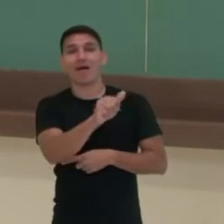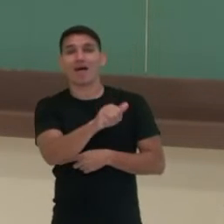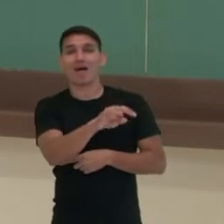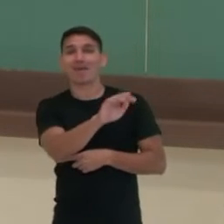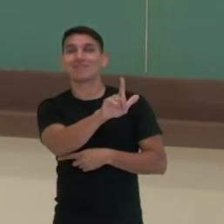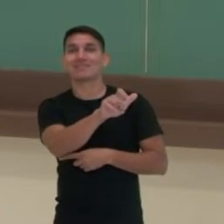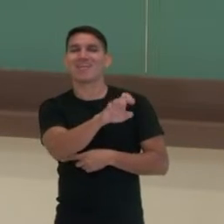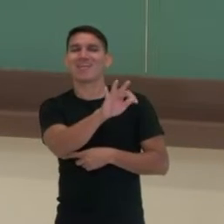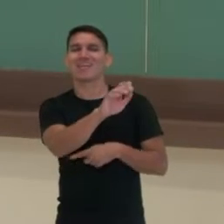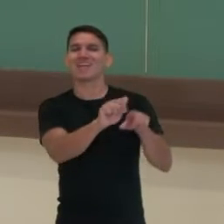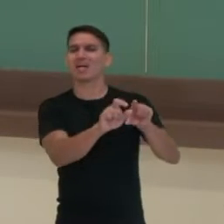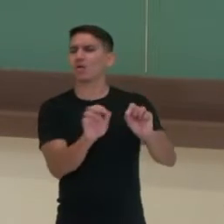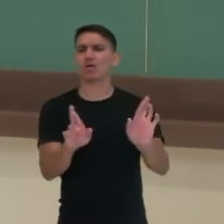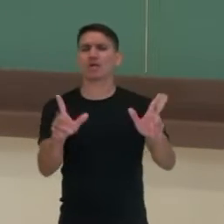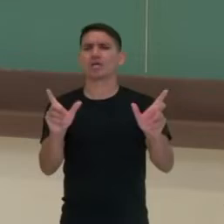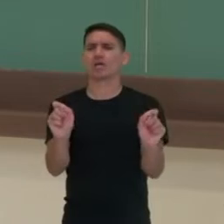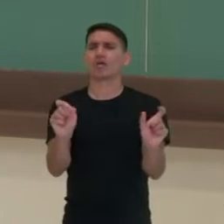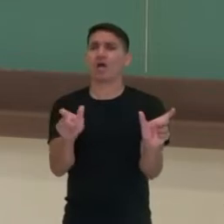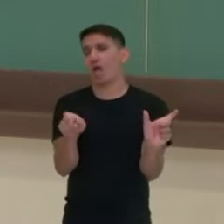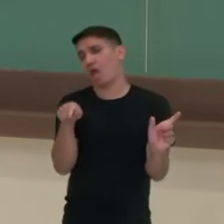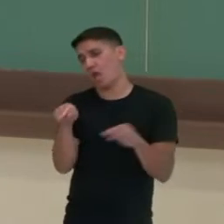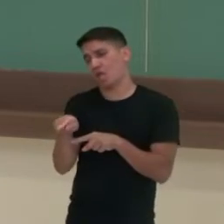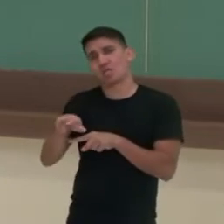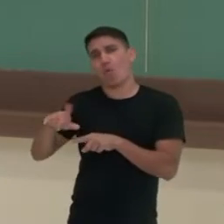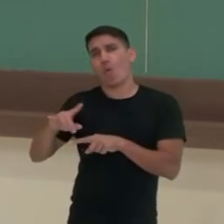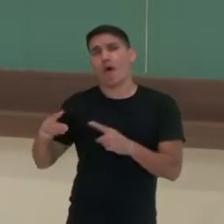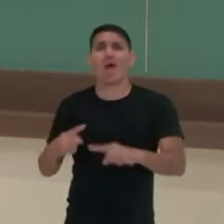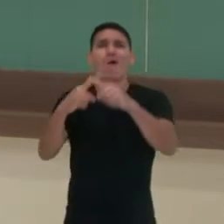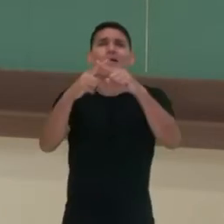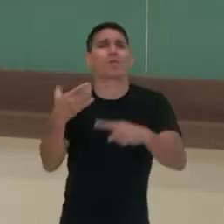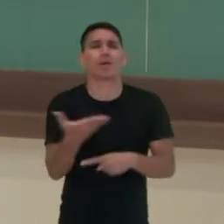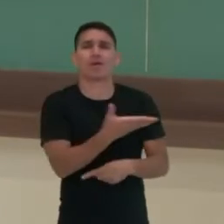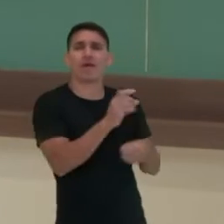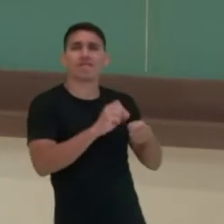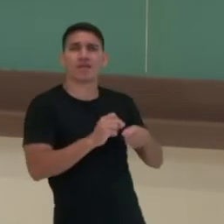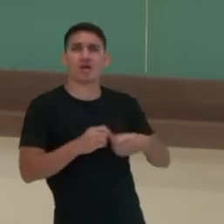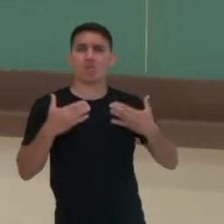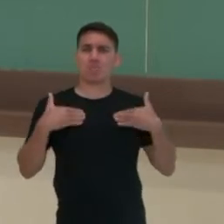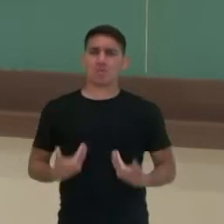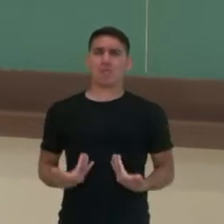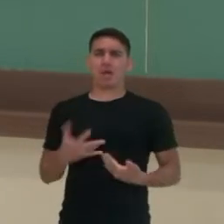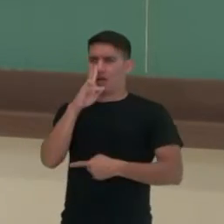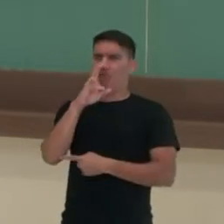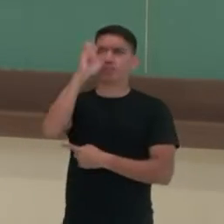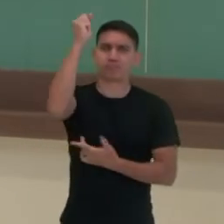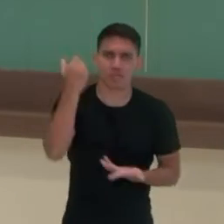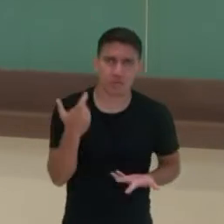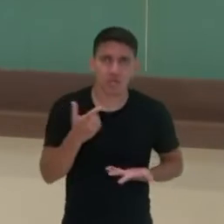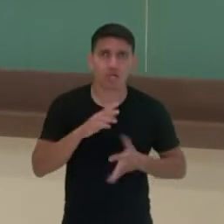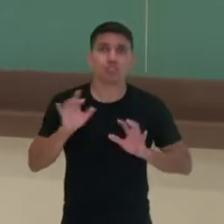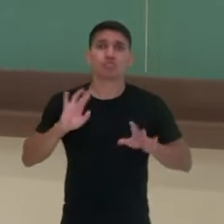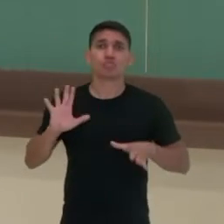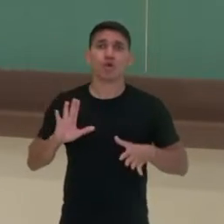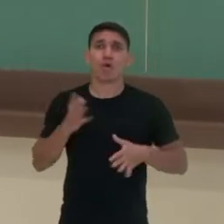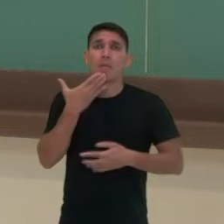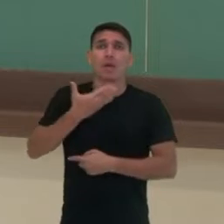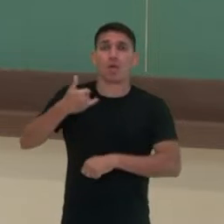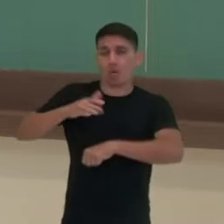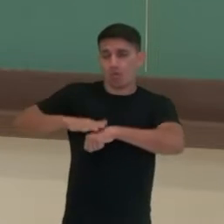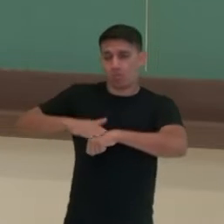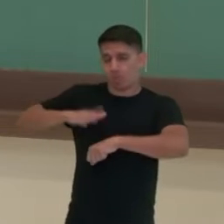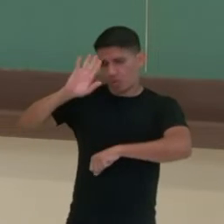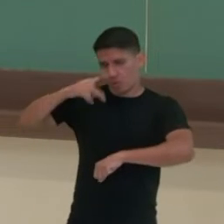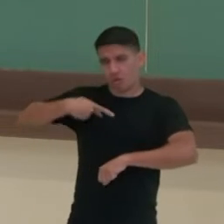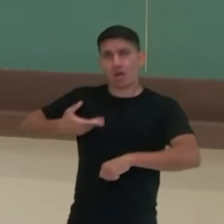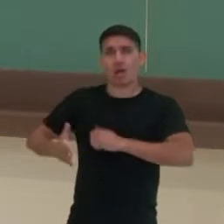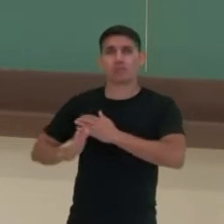de que muitas pessoas não são atletas, eles não buscam a ginástica de condicionamento para ser um super atleta, simplesmente em promoção em prol do seu próprio corpo, em